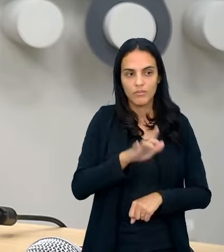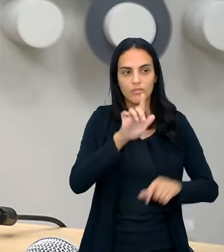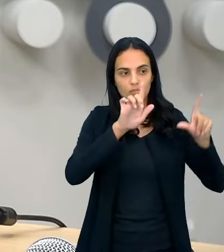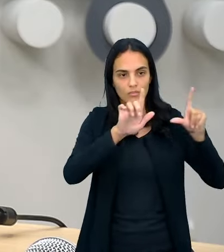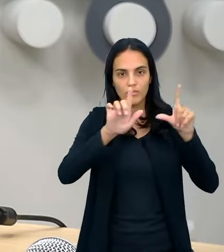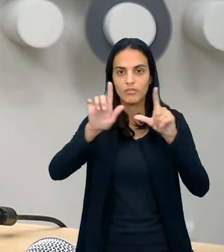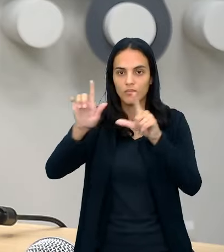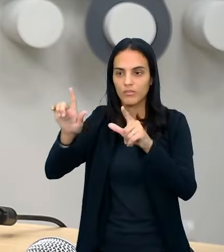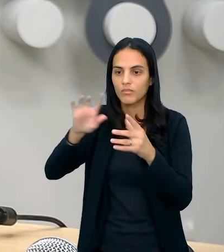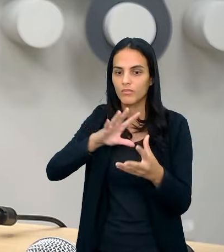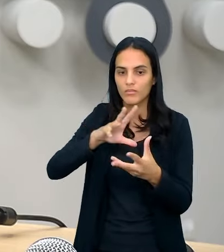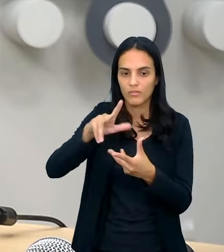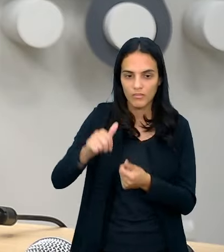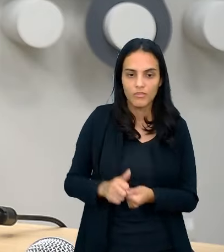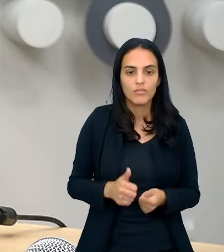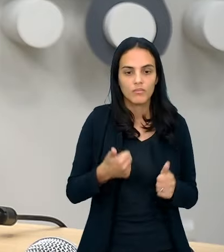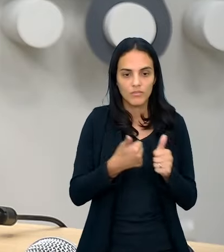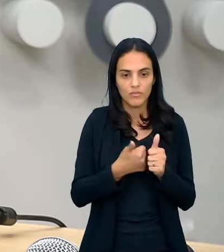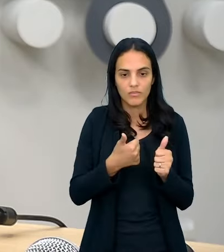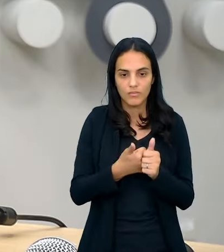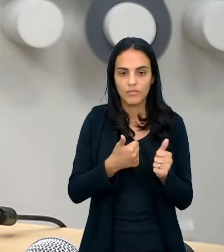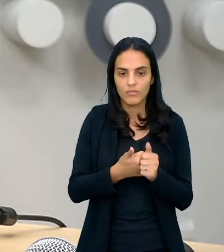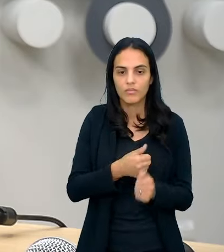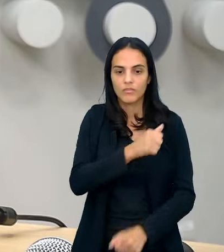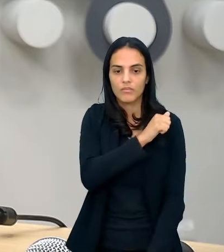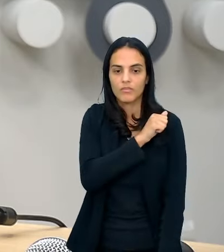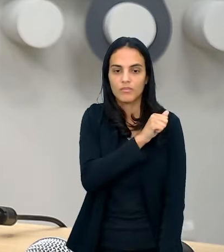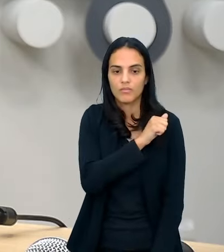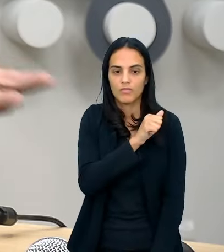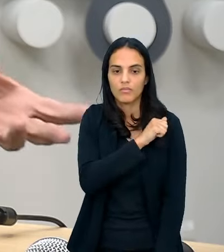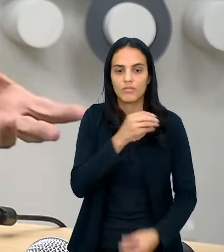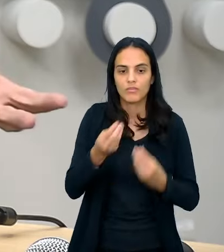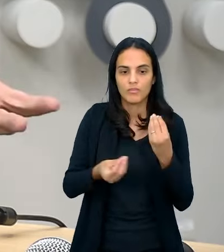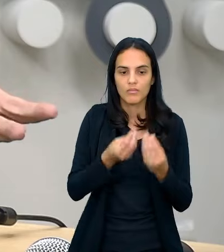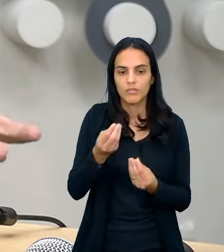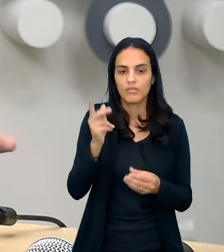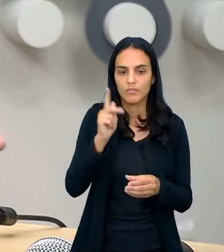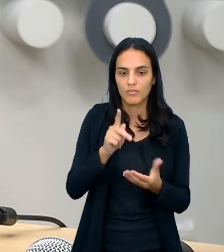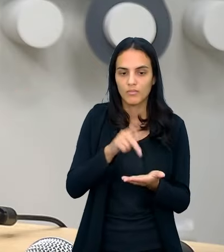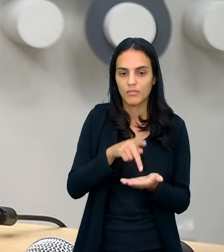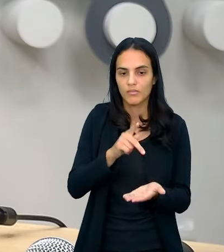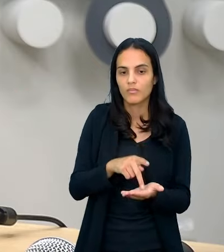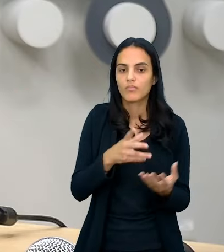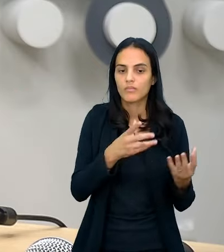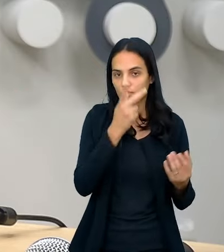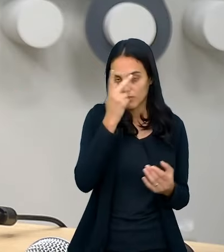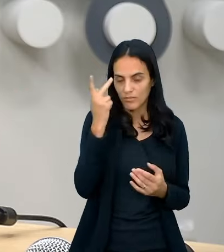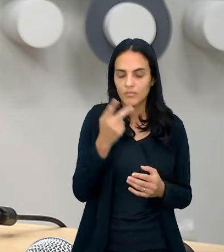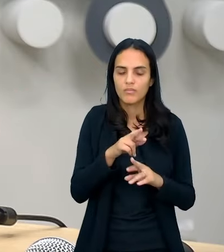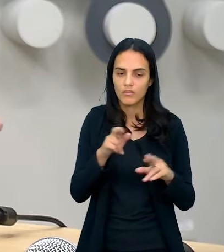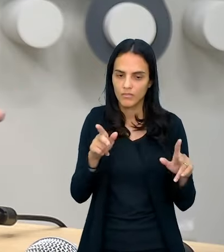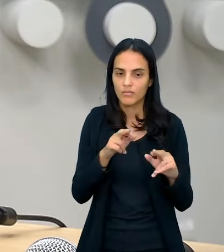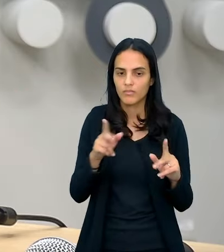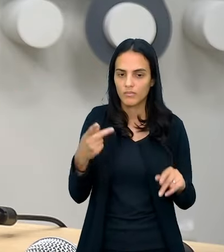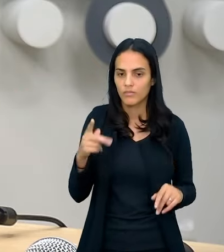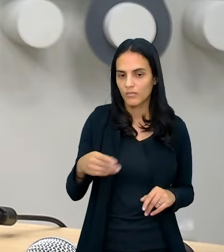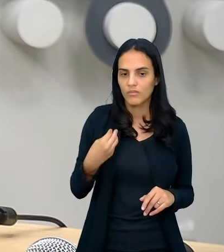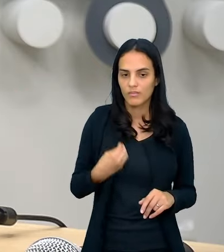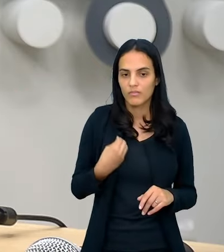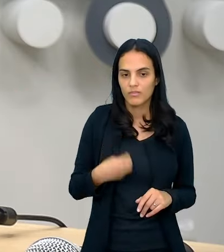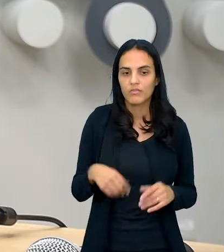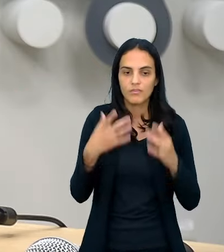mundo e caminhar, isso traz uma proximidade, né, do estudante com uma realidade que muitas vezes é muito diferente da que ele vive. Né?